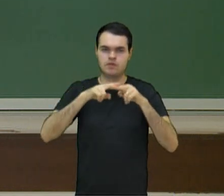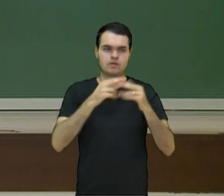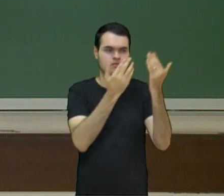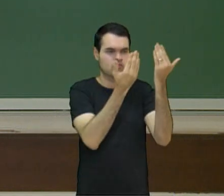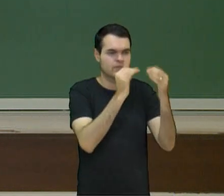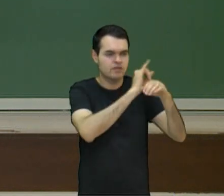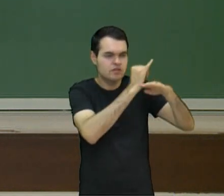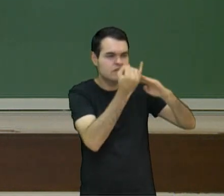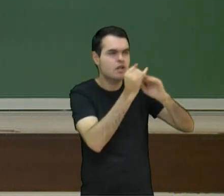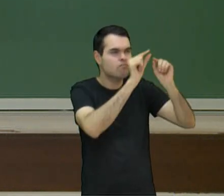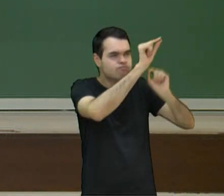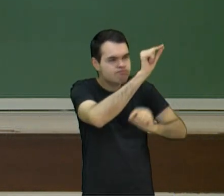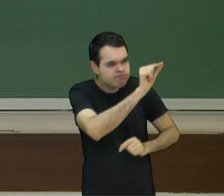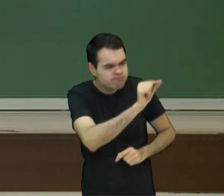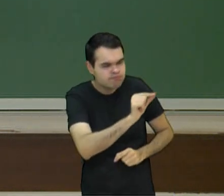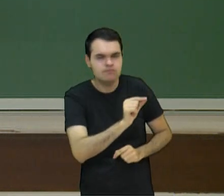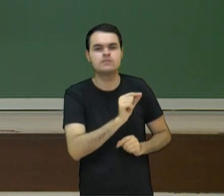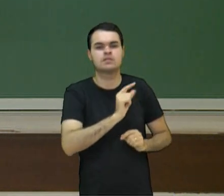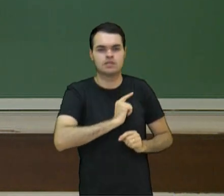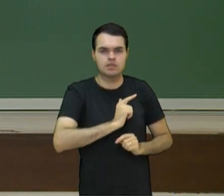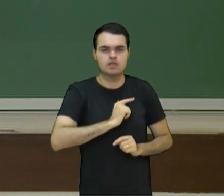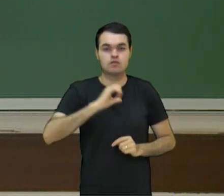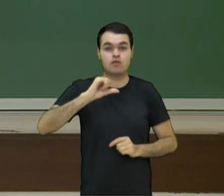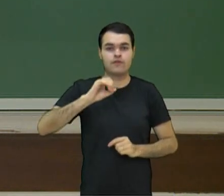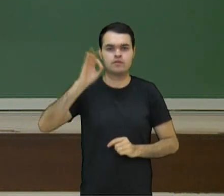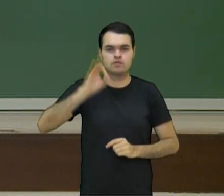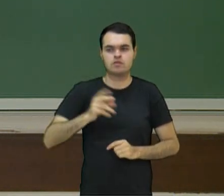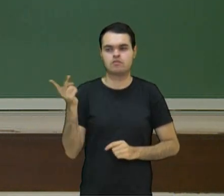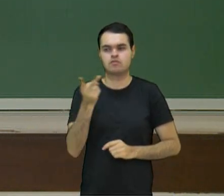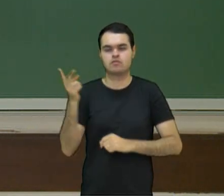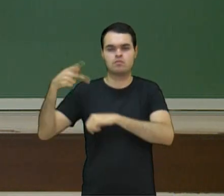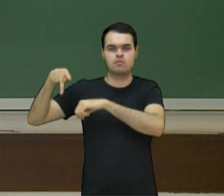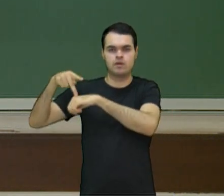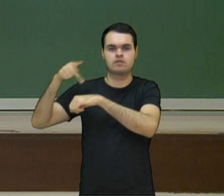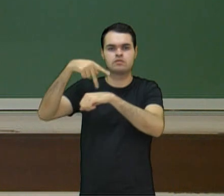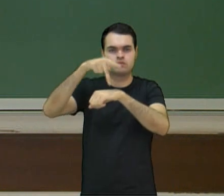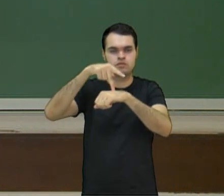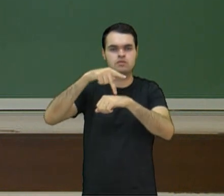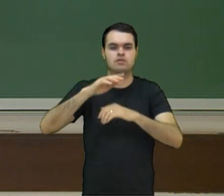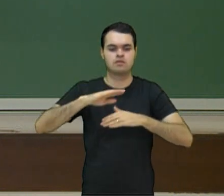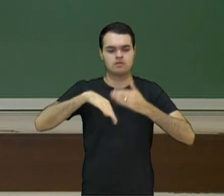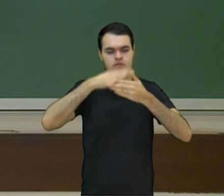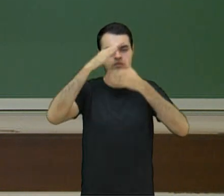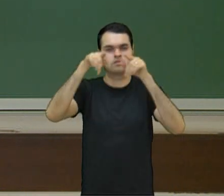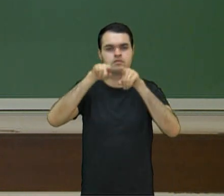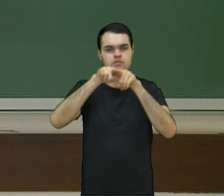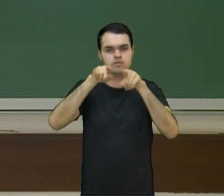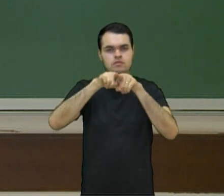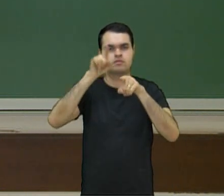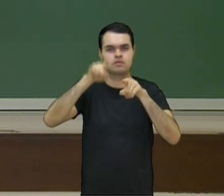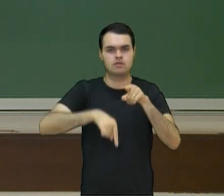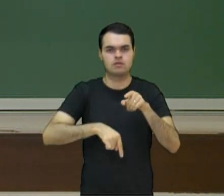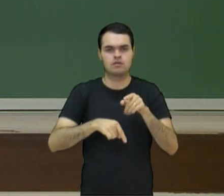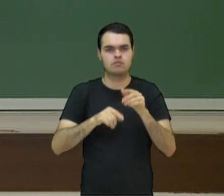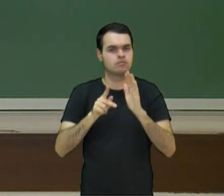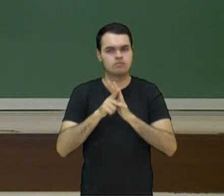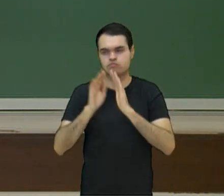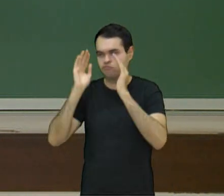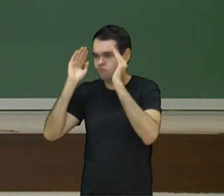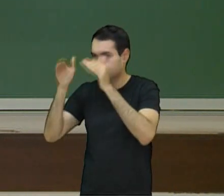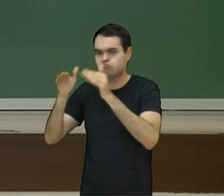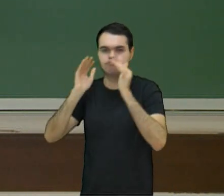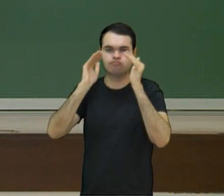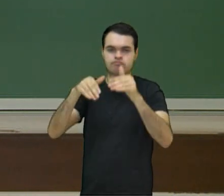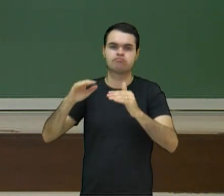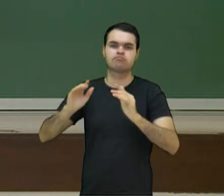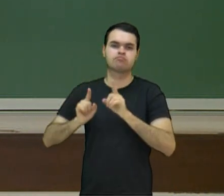Oceania, né? 90% do território pertence a esses países. O desenvolvimento também ele fica restrito à Austrália e Nova